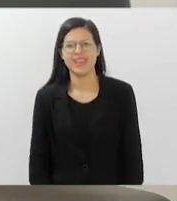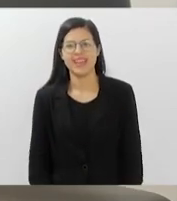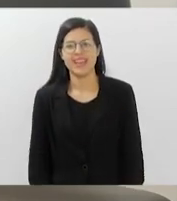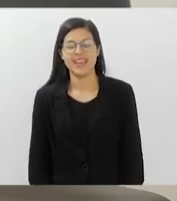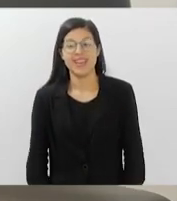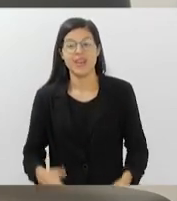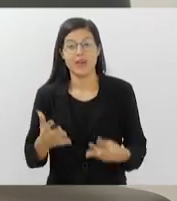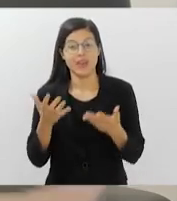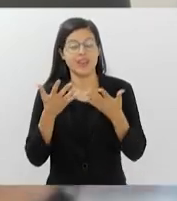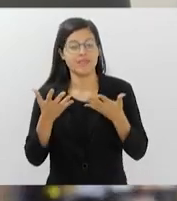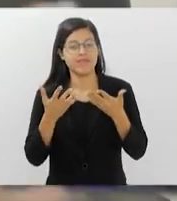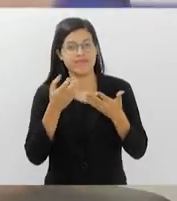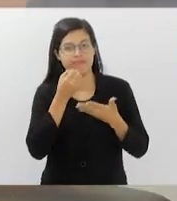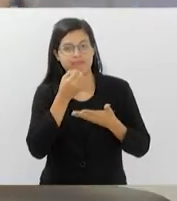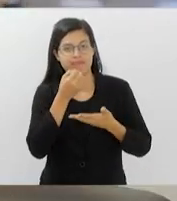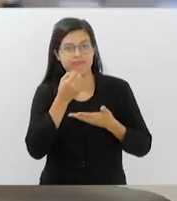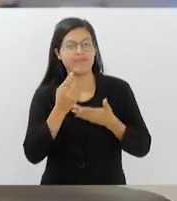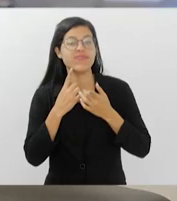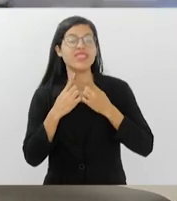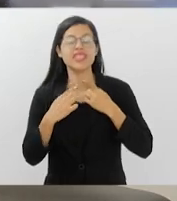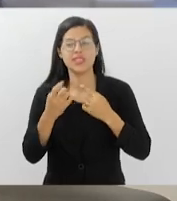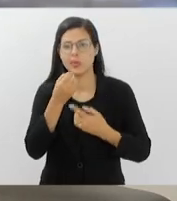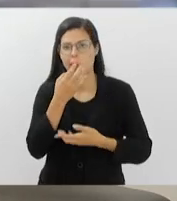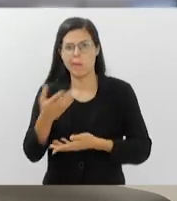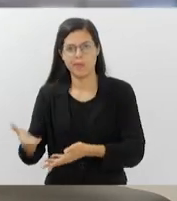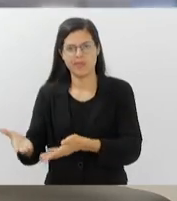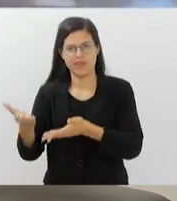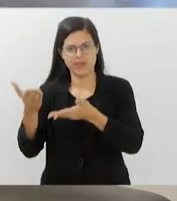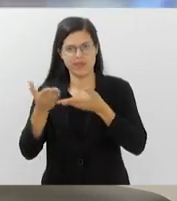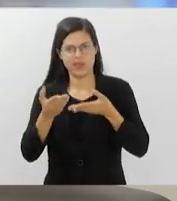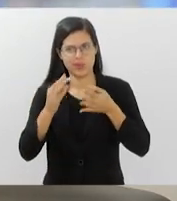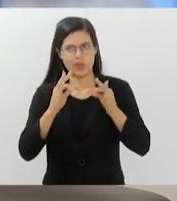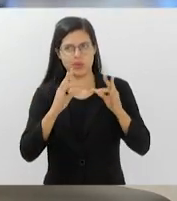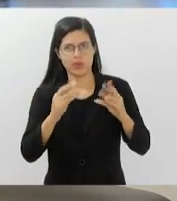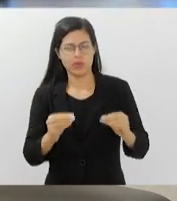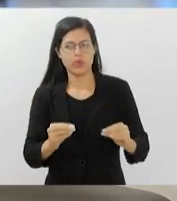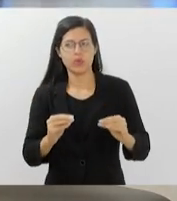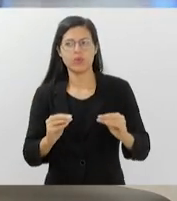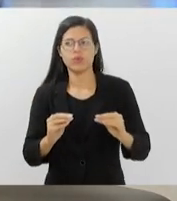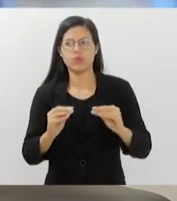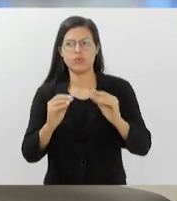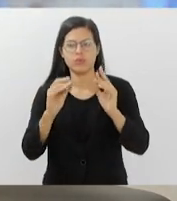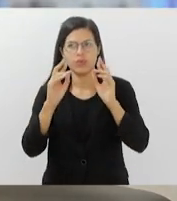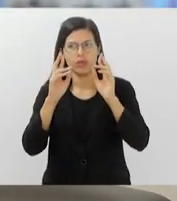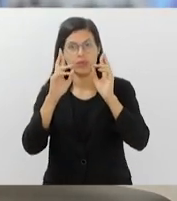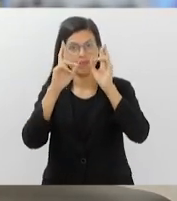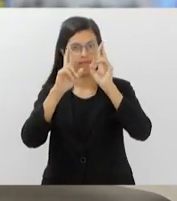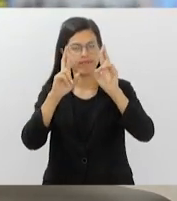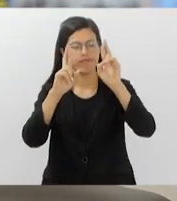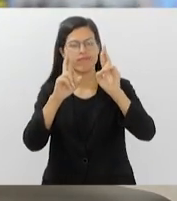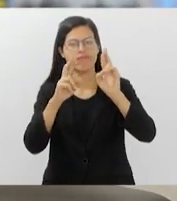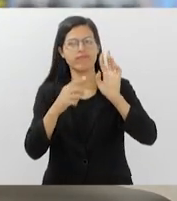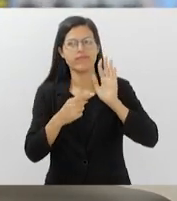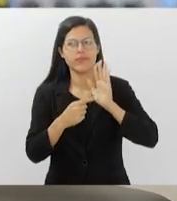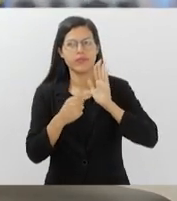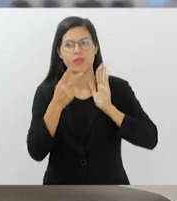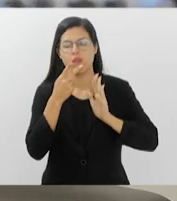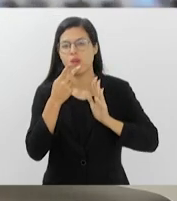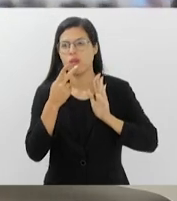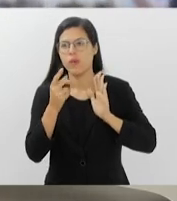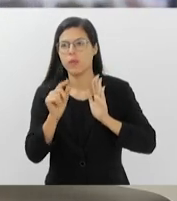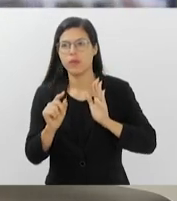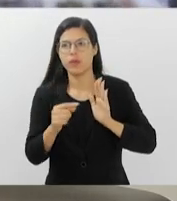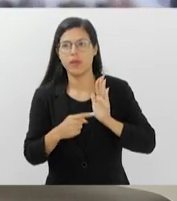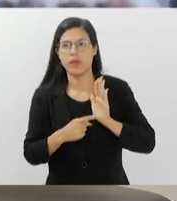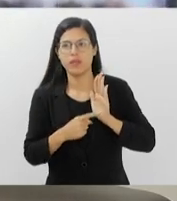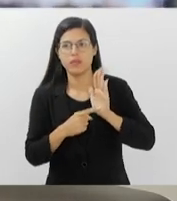boas-vindas a todas e todos e de uma maneira respeitosa Dr Mário dizer do meu descontentamento com